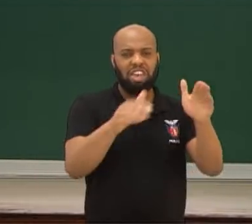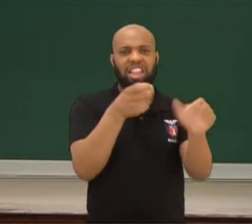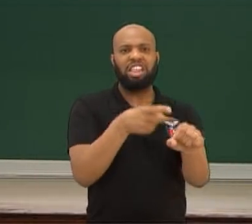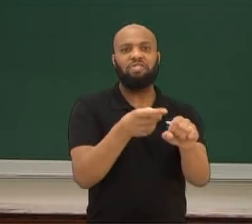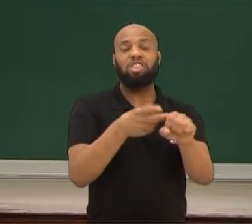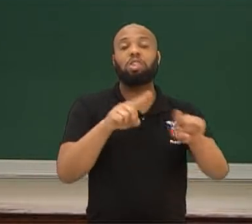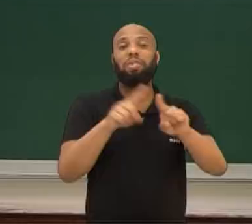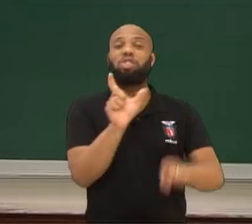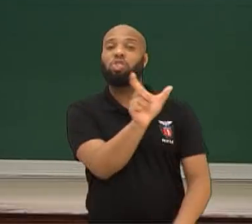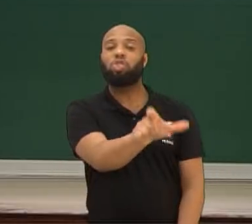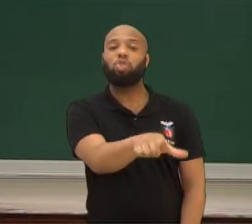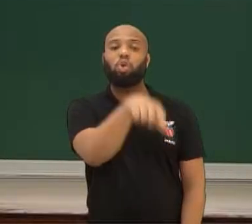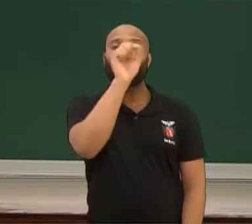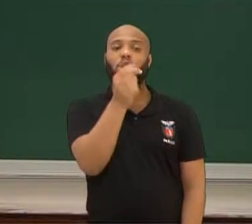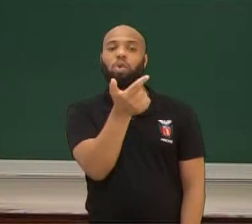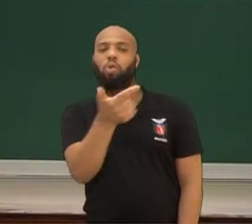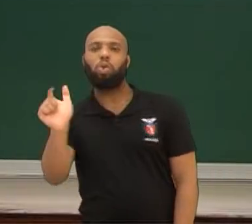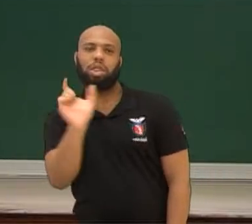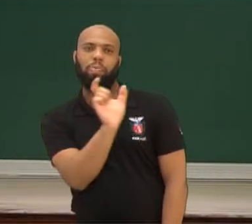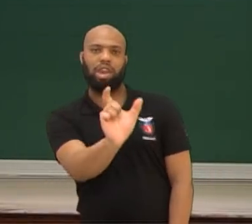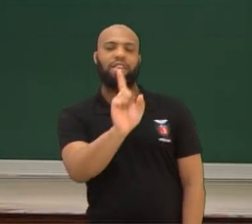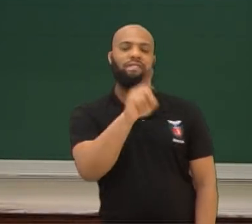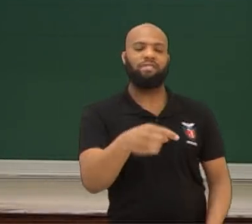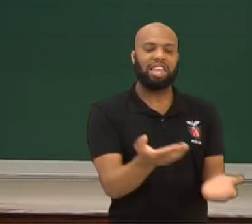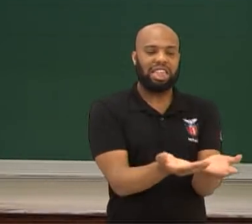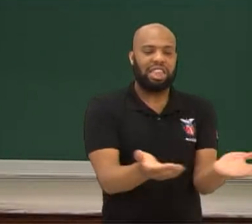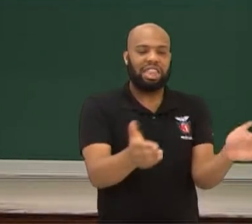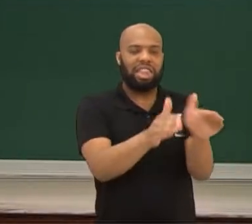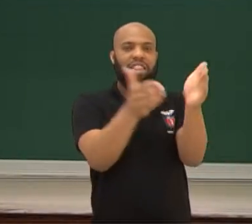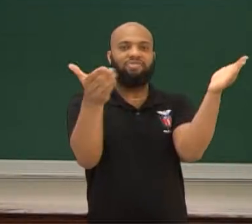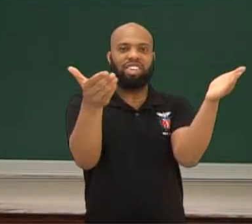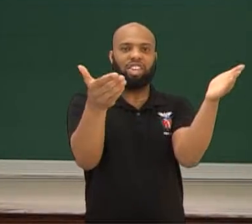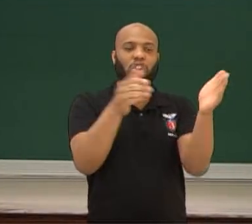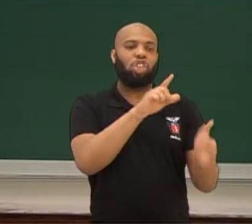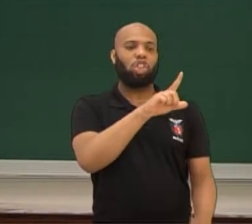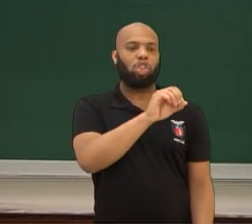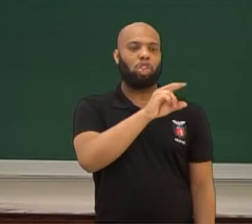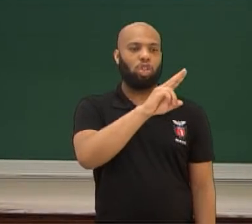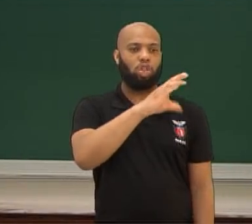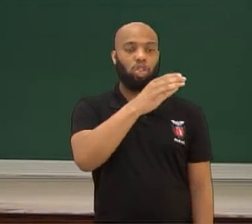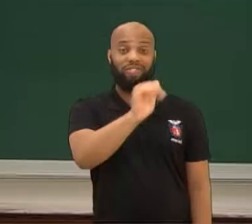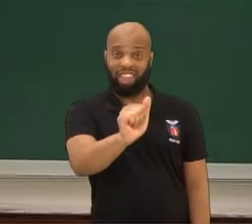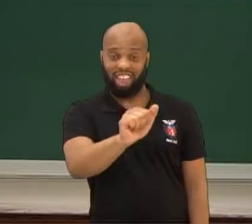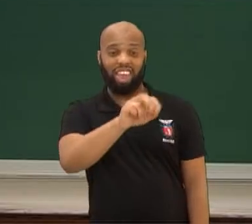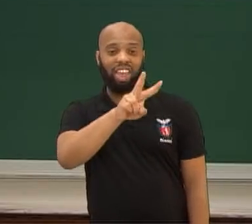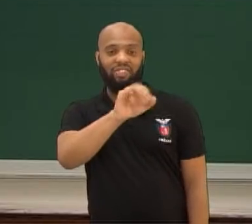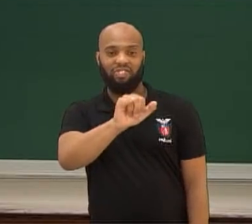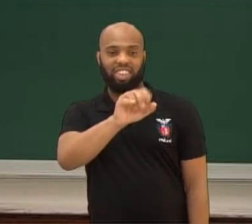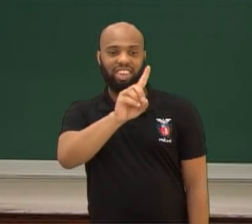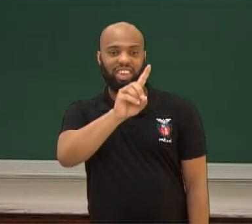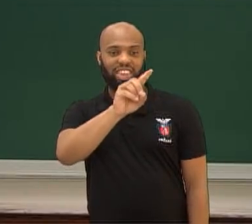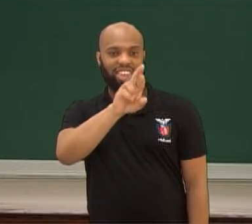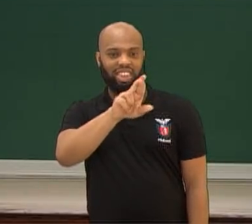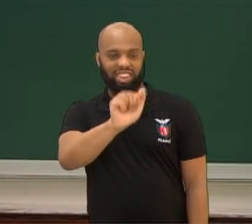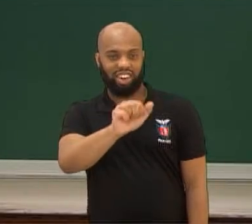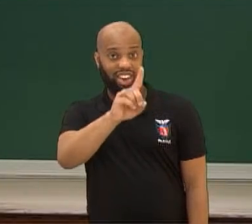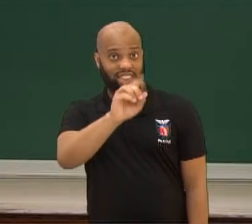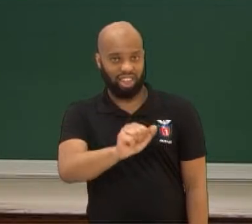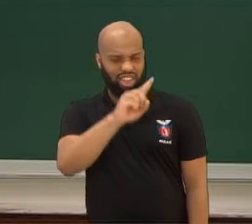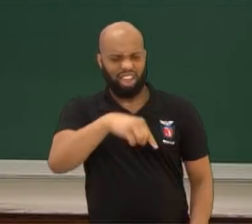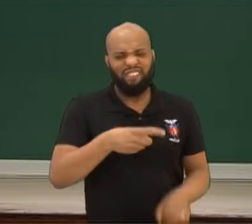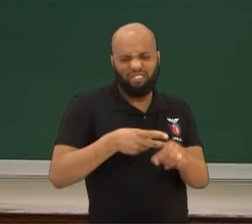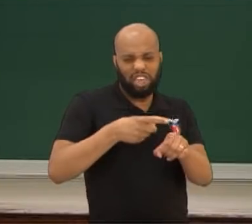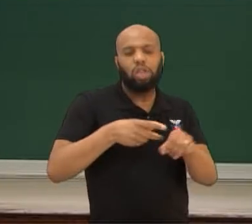ele optou por dizer que era um vaso de louça vidrada. Né? Então, é um outro estilo, é um outro recurso de linguagem que